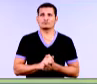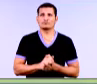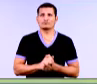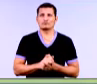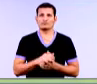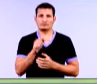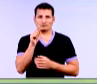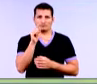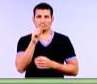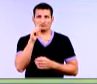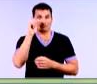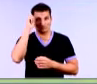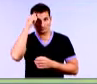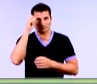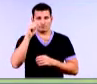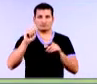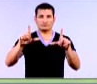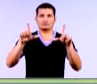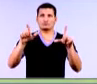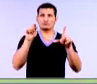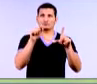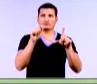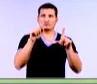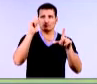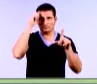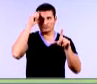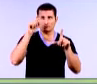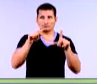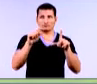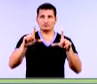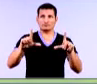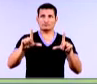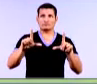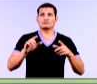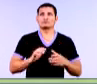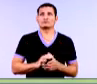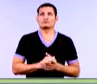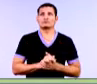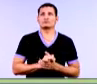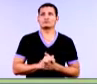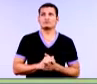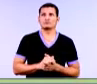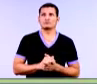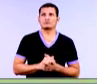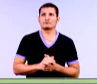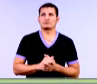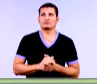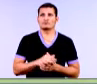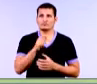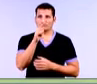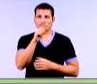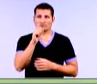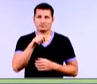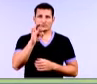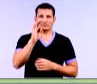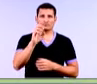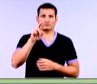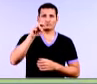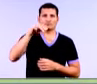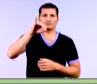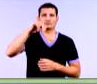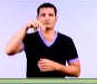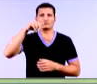telinha preta que vocês estão vendo aqui, né? Essa tela toda aqui, ela é o terminal.